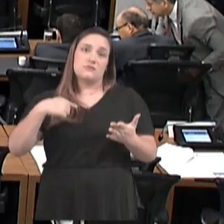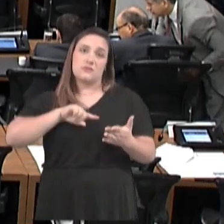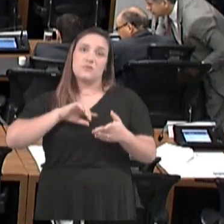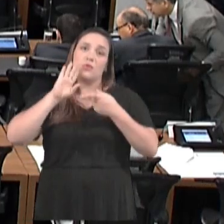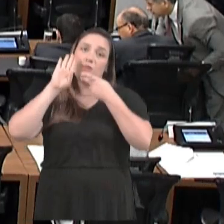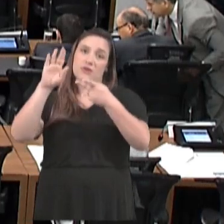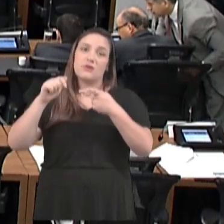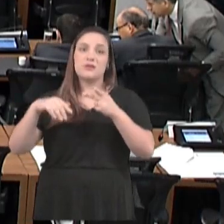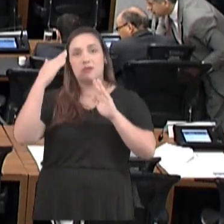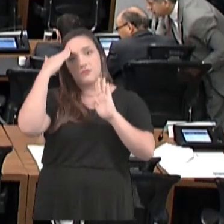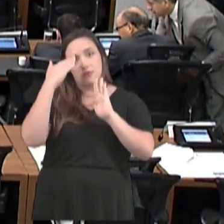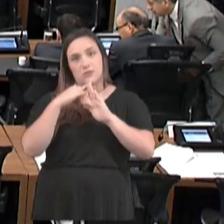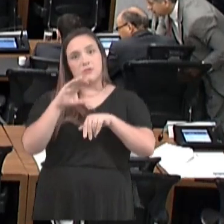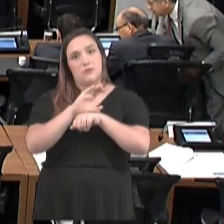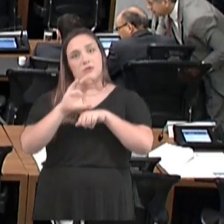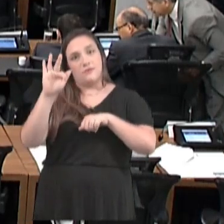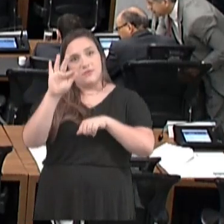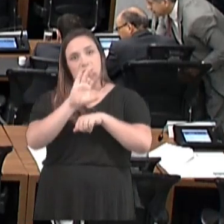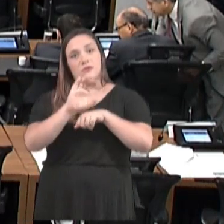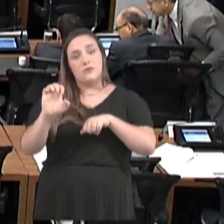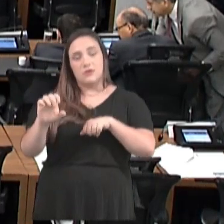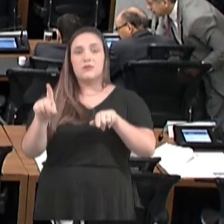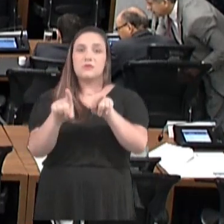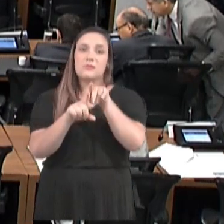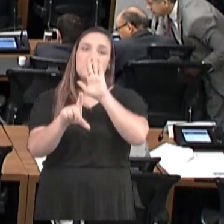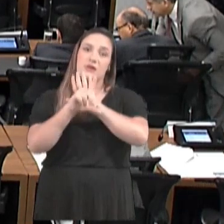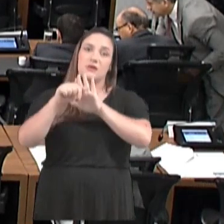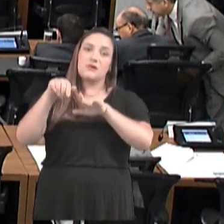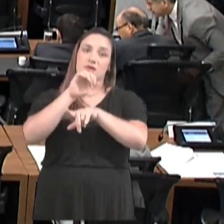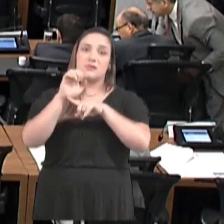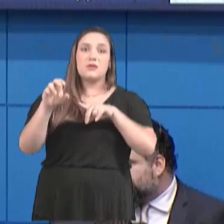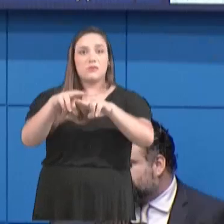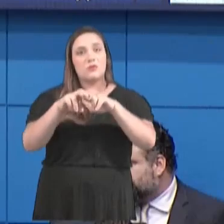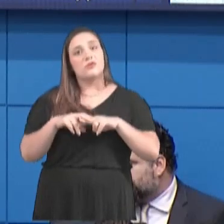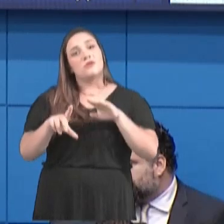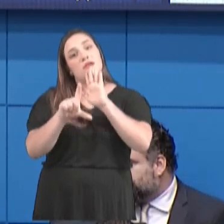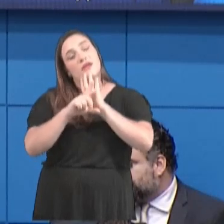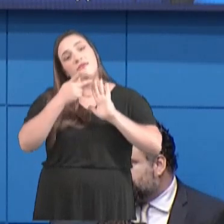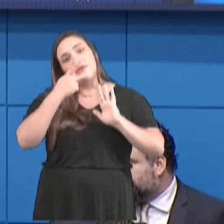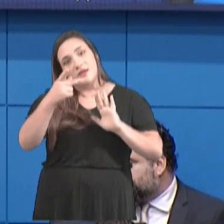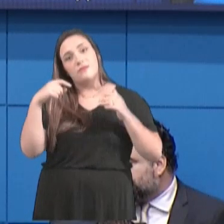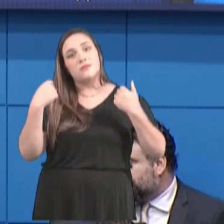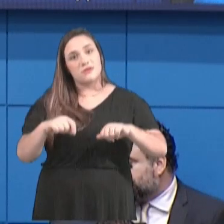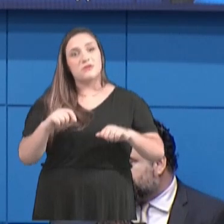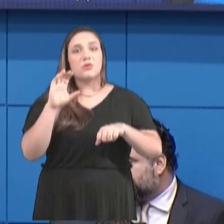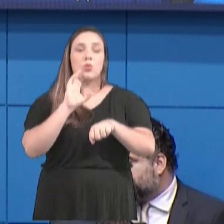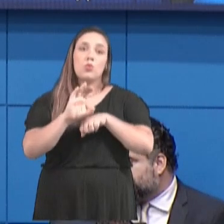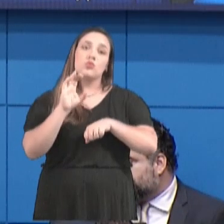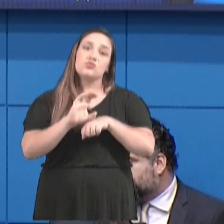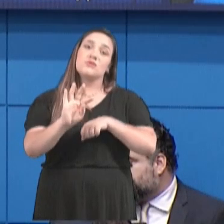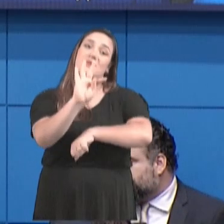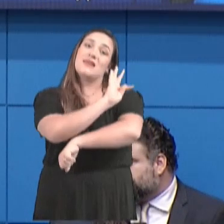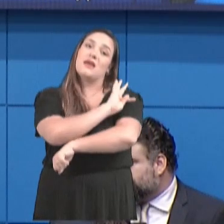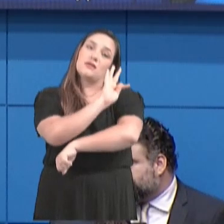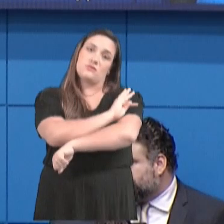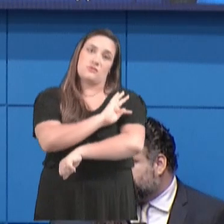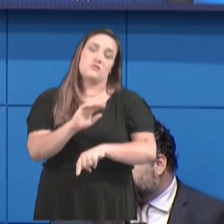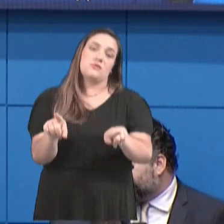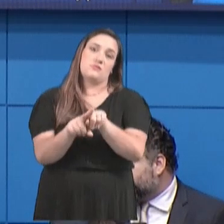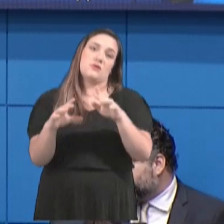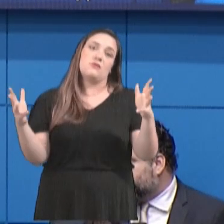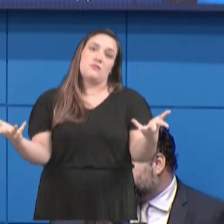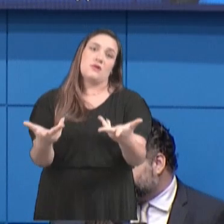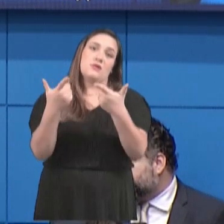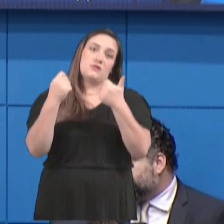juramento nessa casa que é seguir a Constituição e as leis do Estado. E a lei determina que ele tenha capacidade técnica, e a